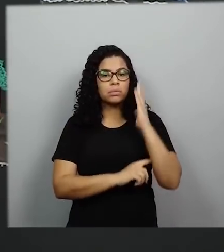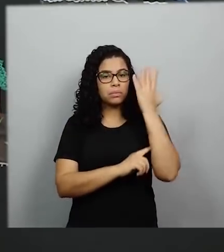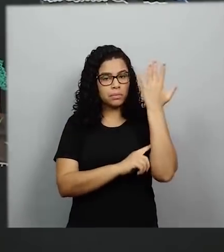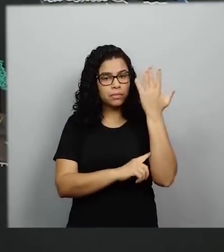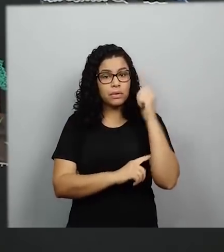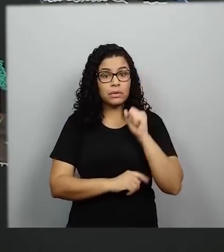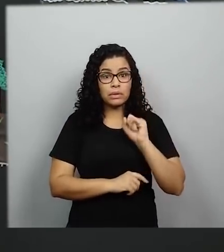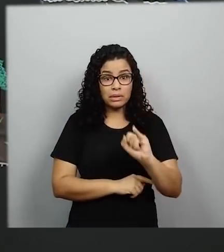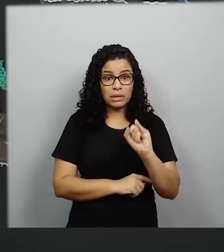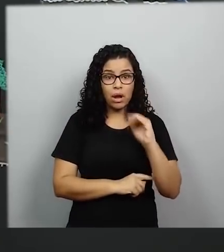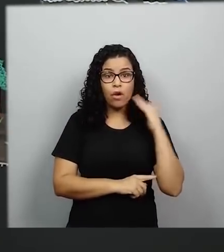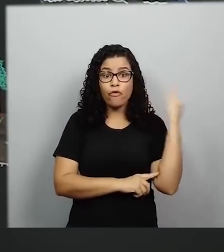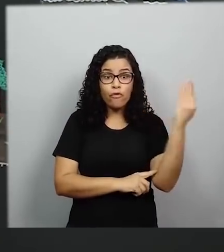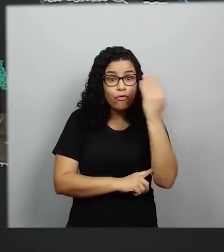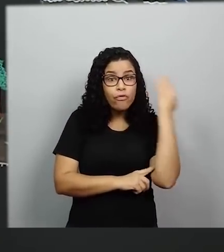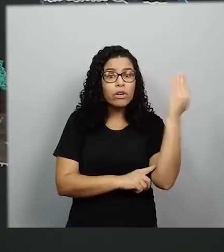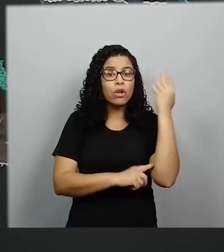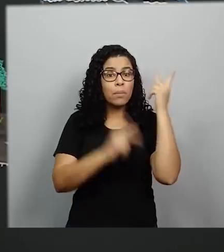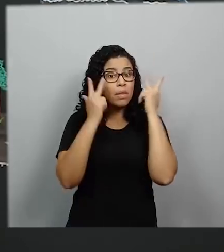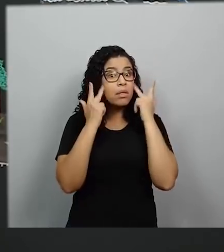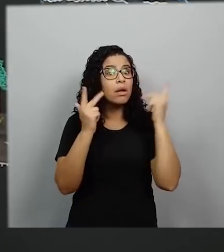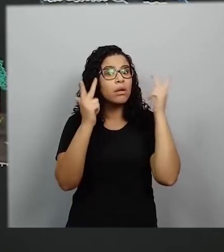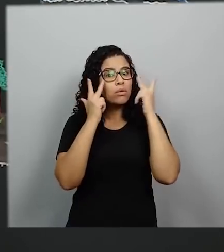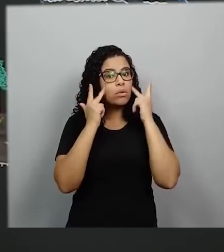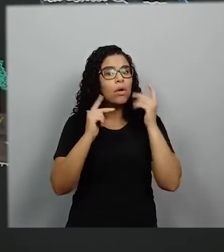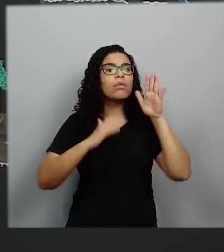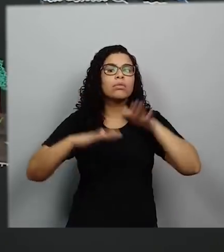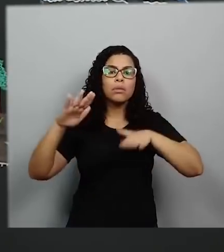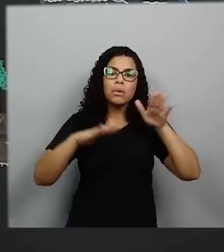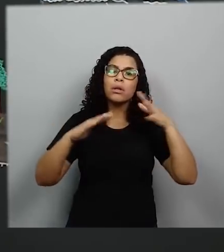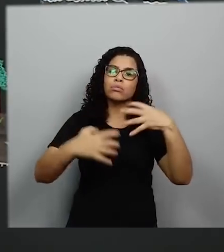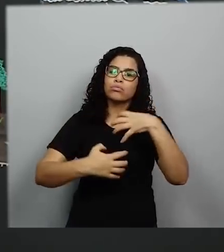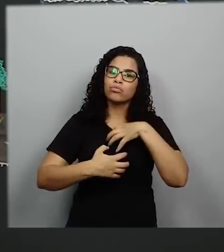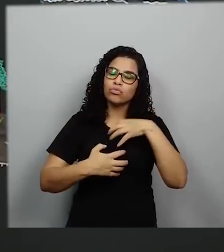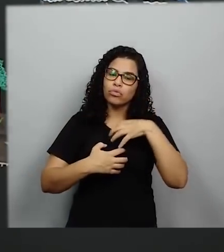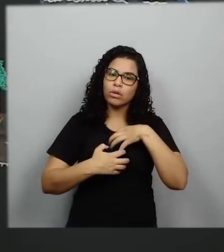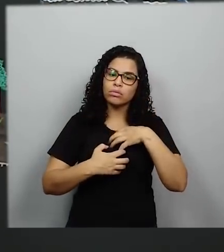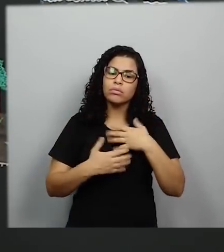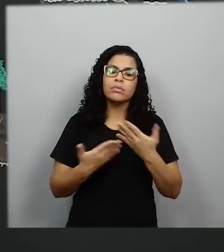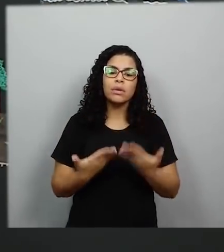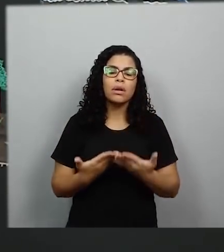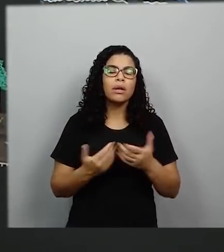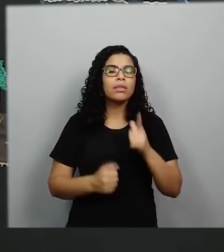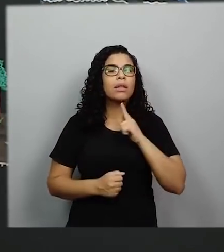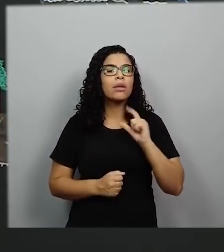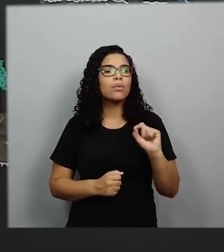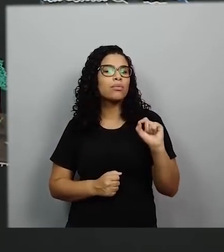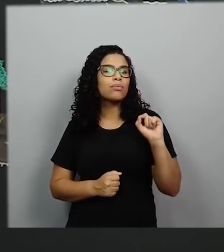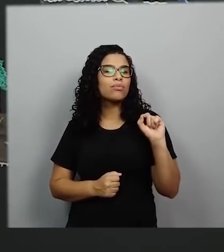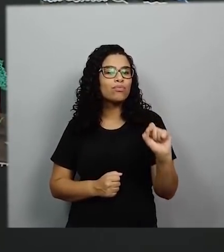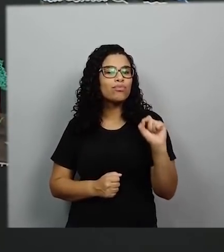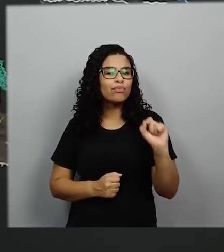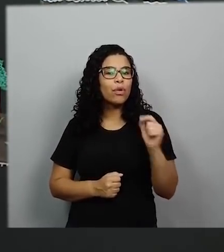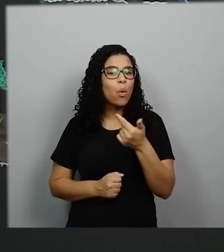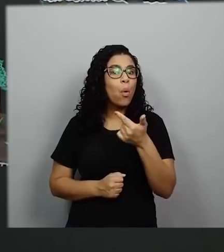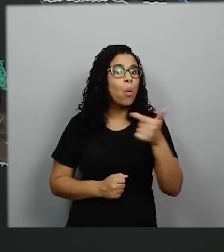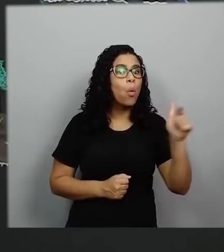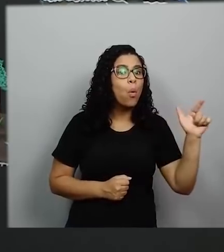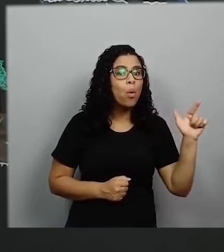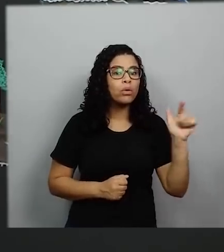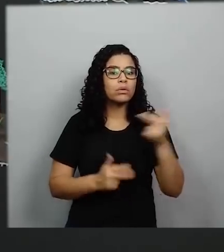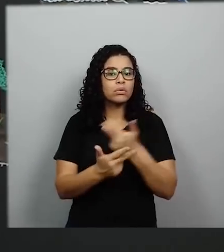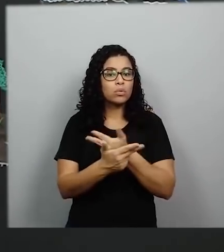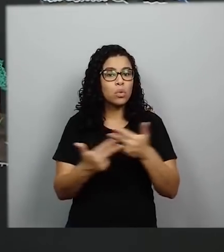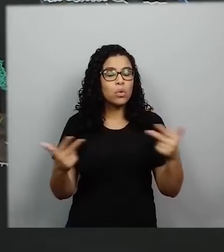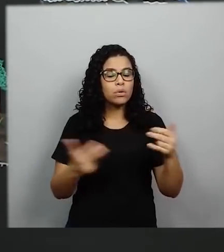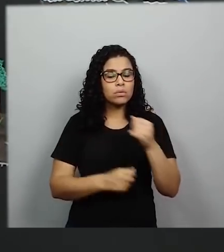esses fenômenos naturais, dependendo da magnitude deles, eles ainda vão causar uma outra série de fenômenos